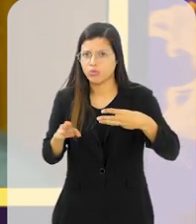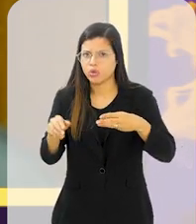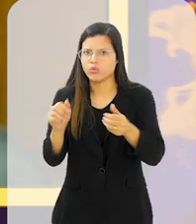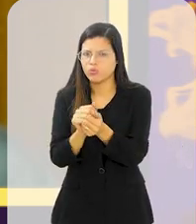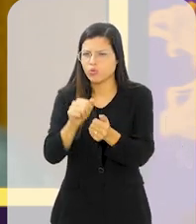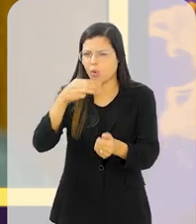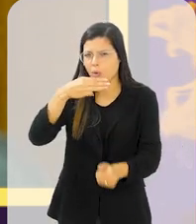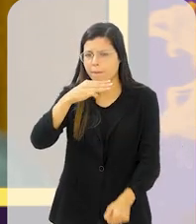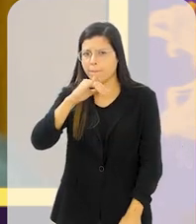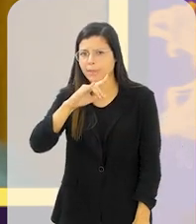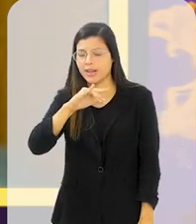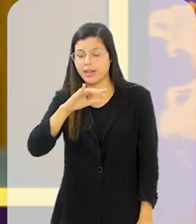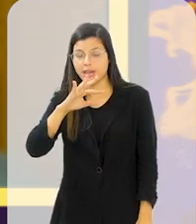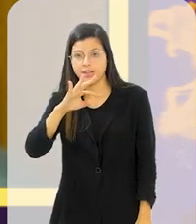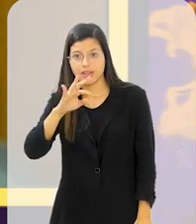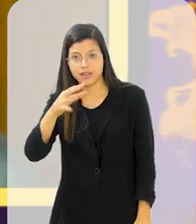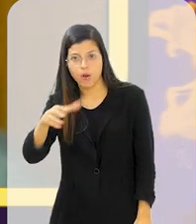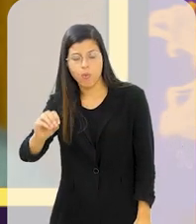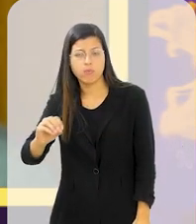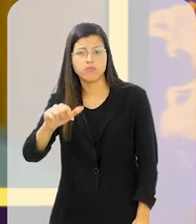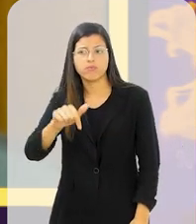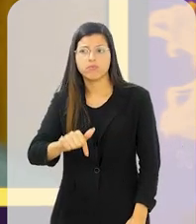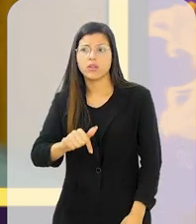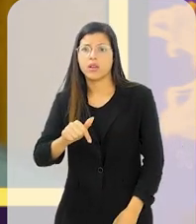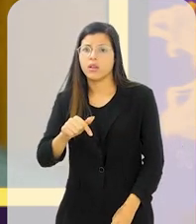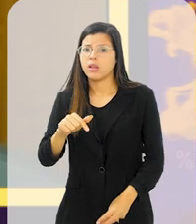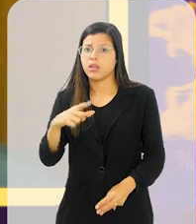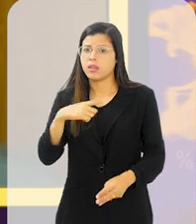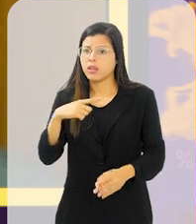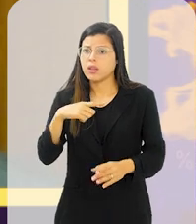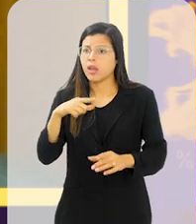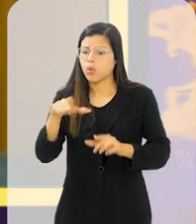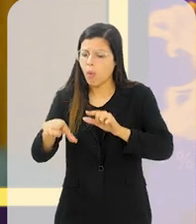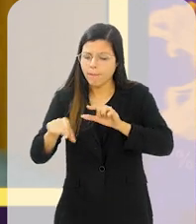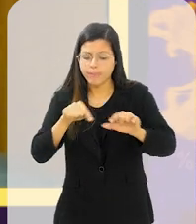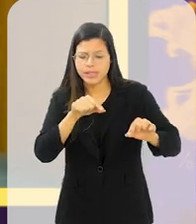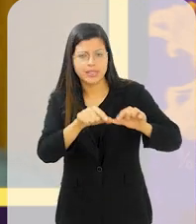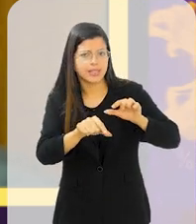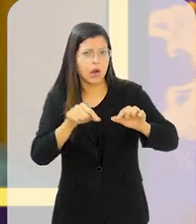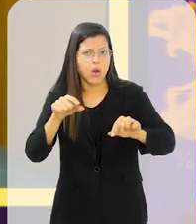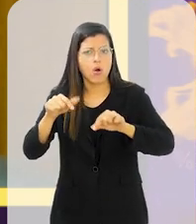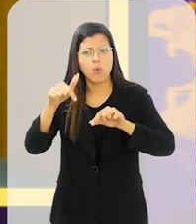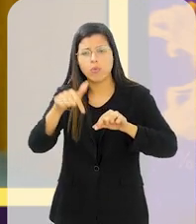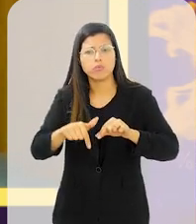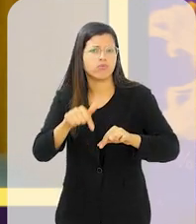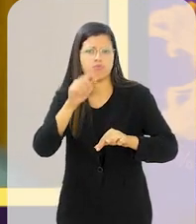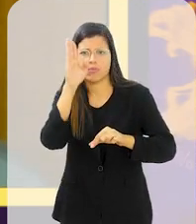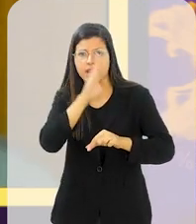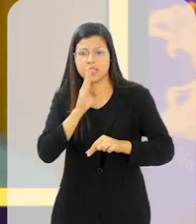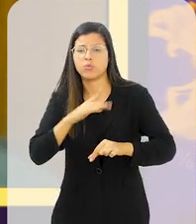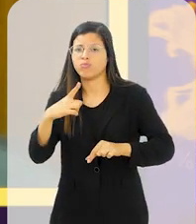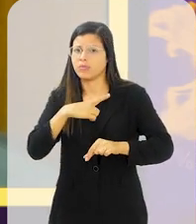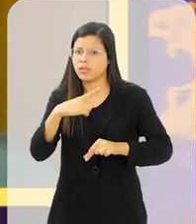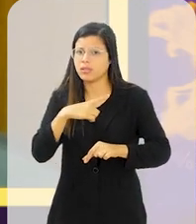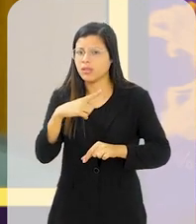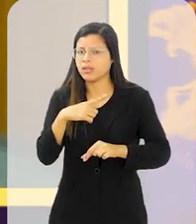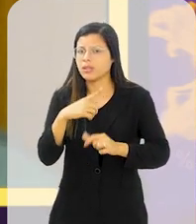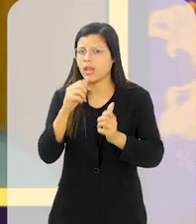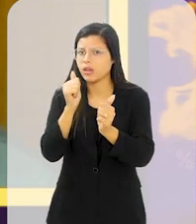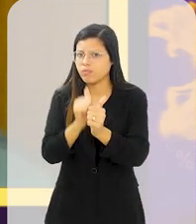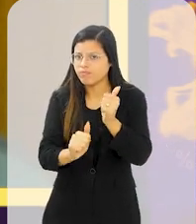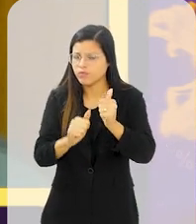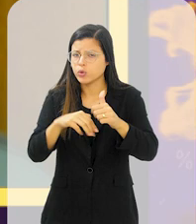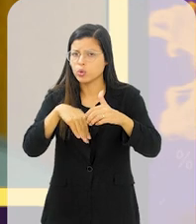eu acho que o problema não está na questão técnica. Nenhuma seleção do mundo tem tantas opções de lado de campo no ataque como o Brasil tem. O Brasil tem